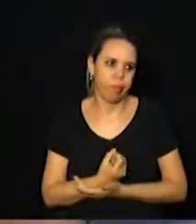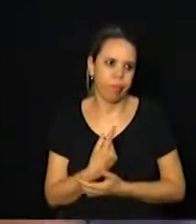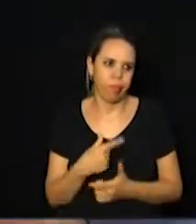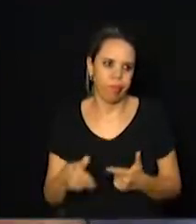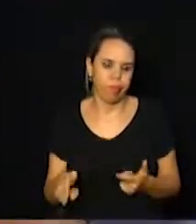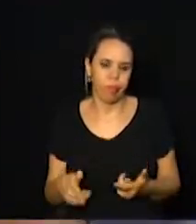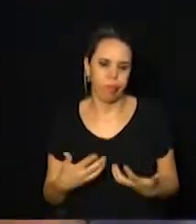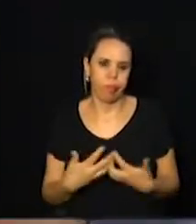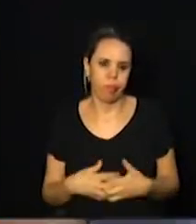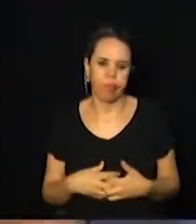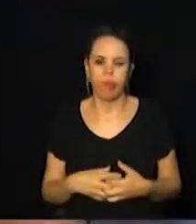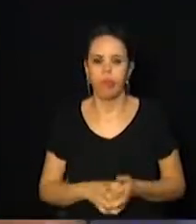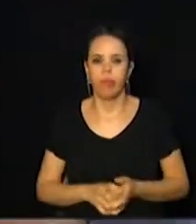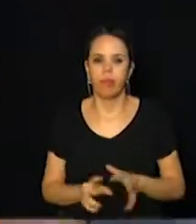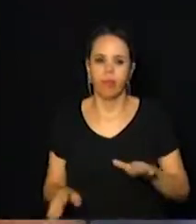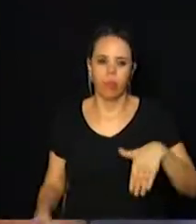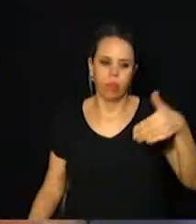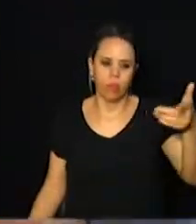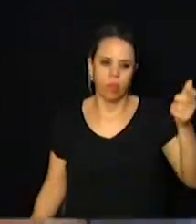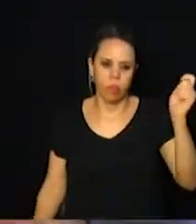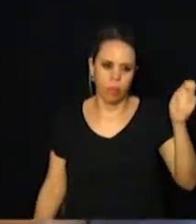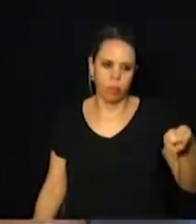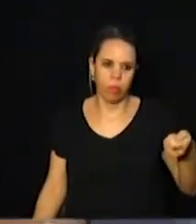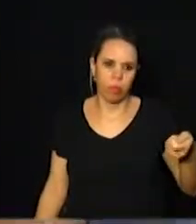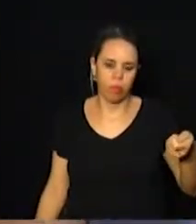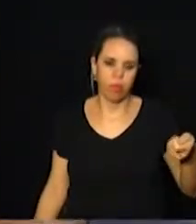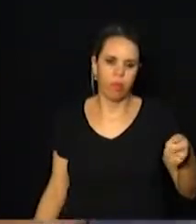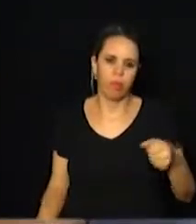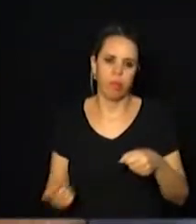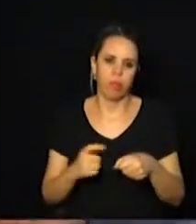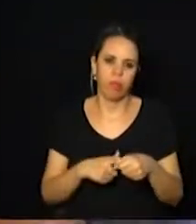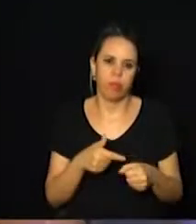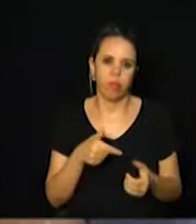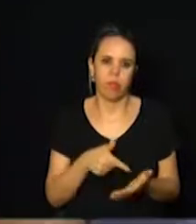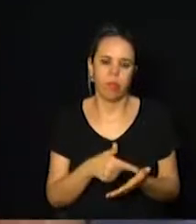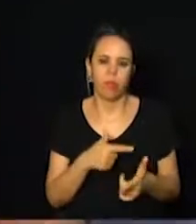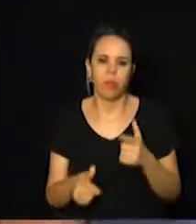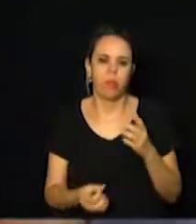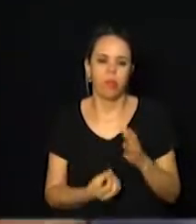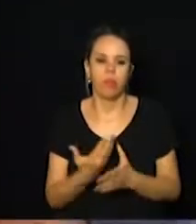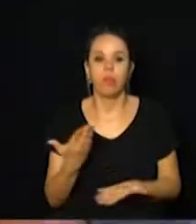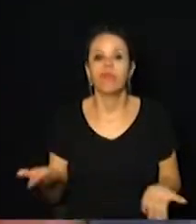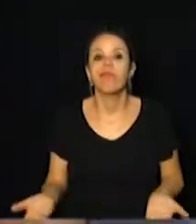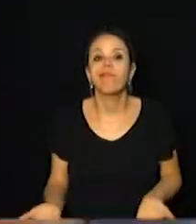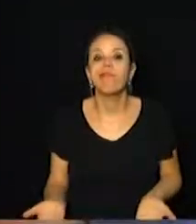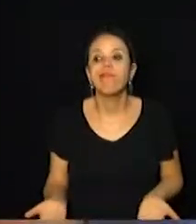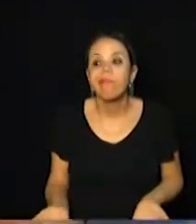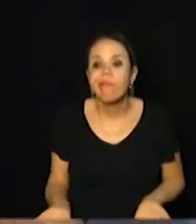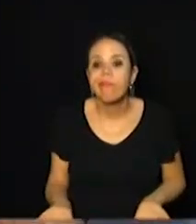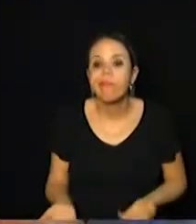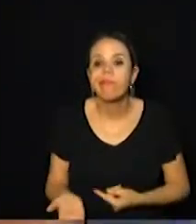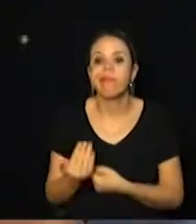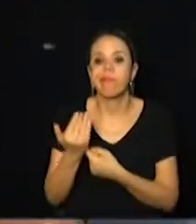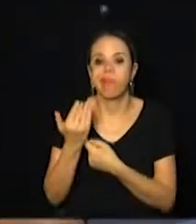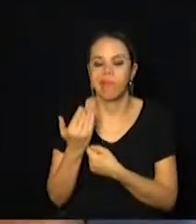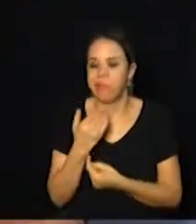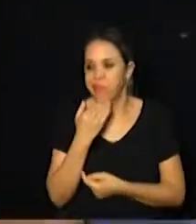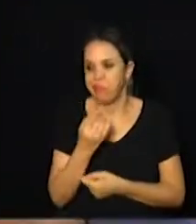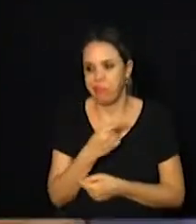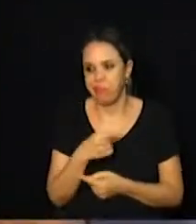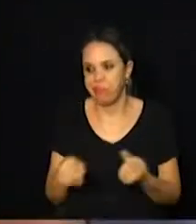carro vai lá fora pague e retorna em qualquer problema acontece o aqui tecnologia é